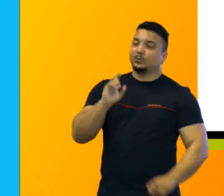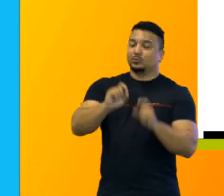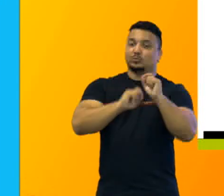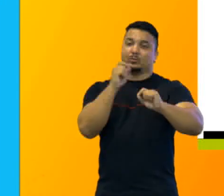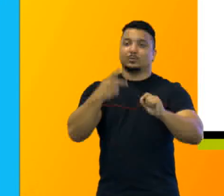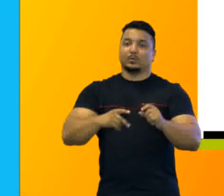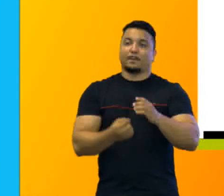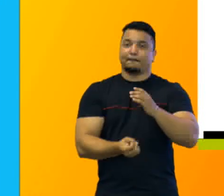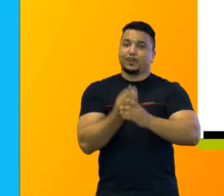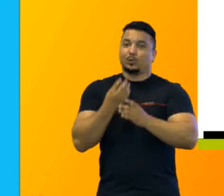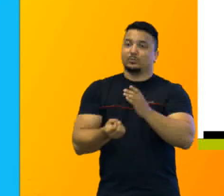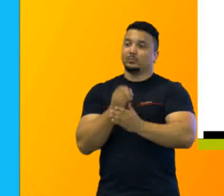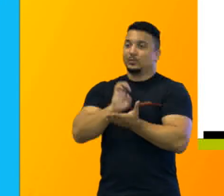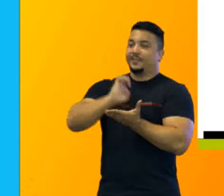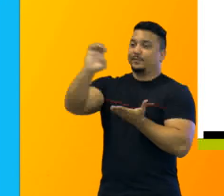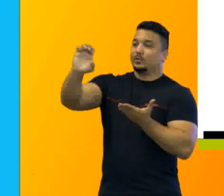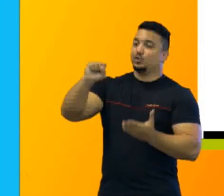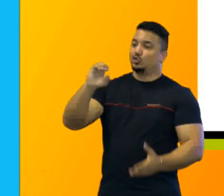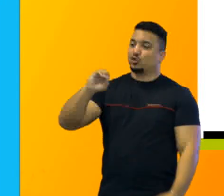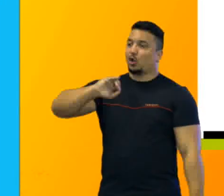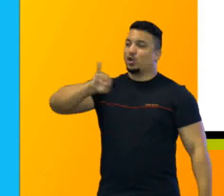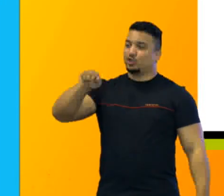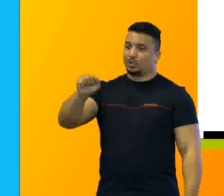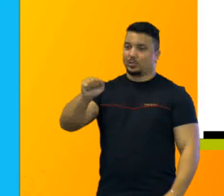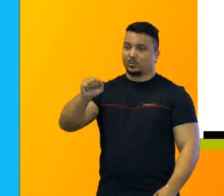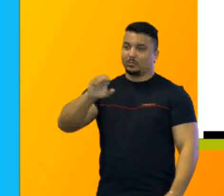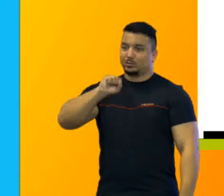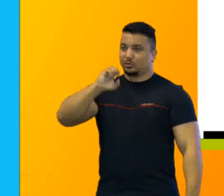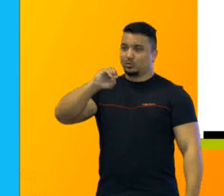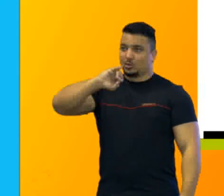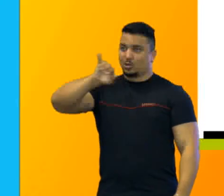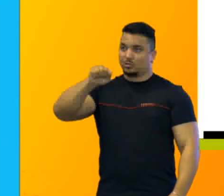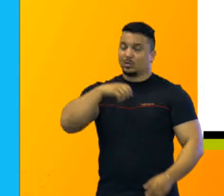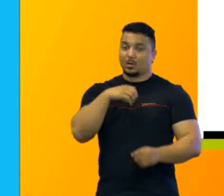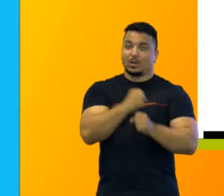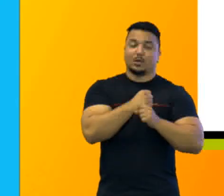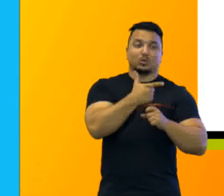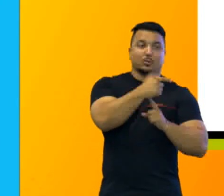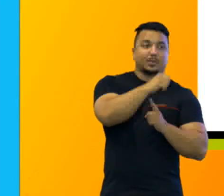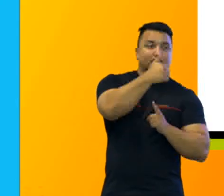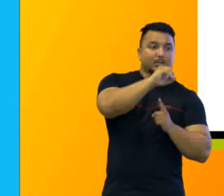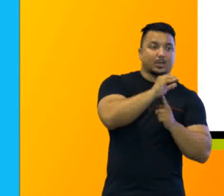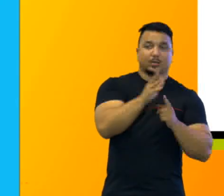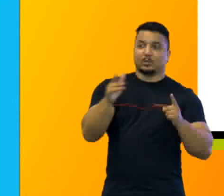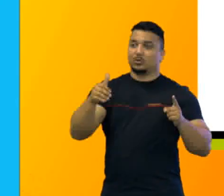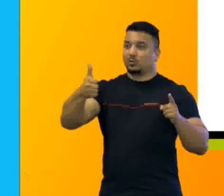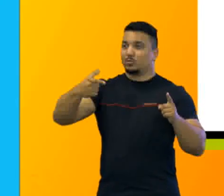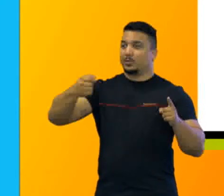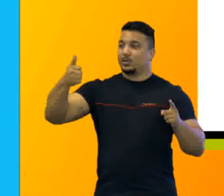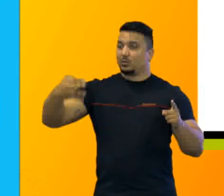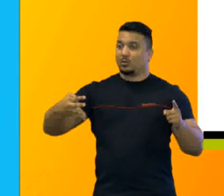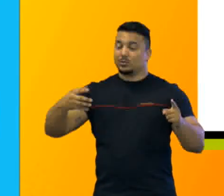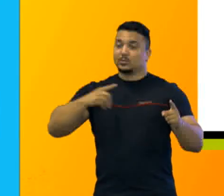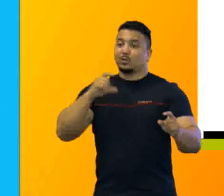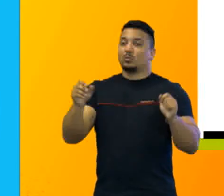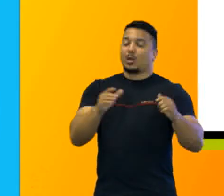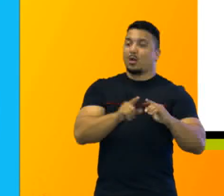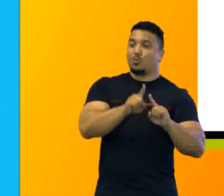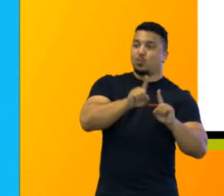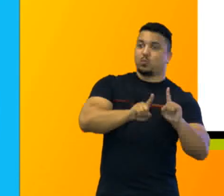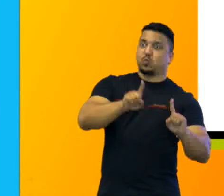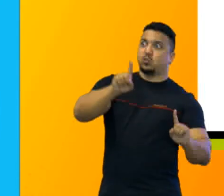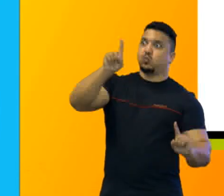maiores produtores e exportadores de soja. Entre anos de 2010 e 2014, houve uma forte tendência de aumento